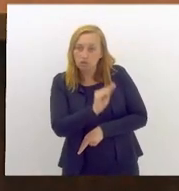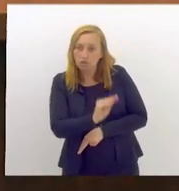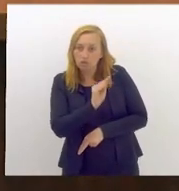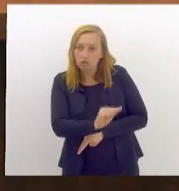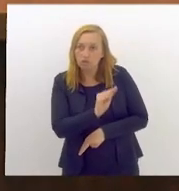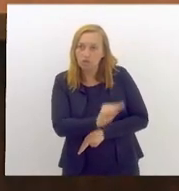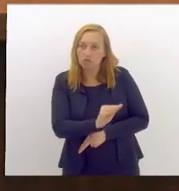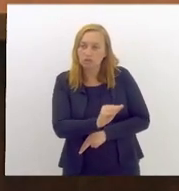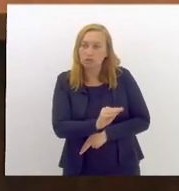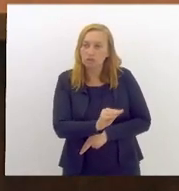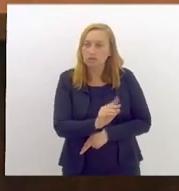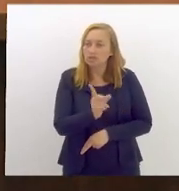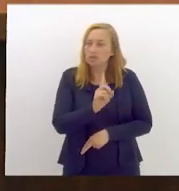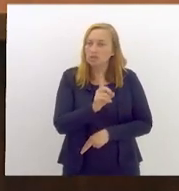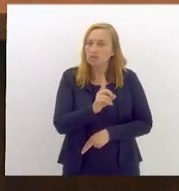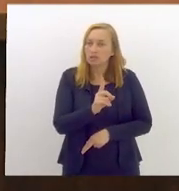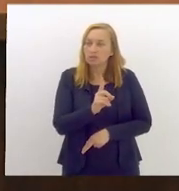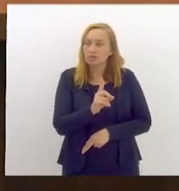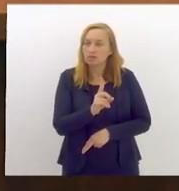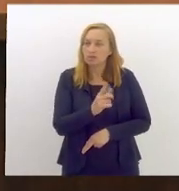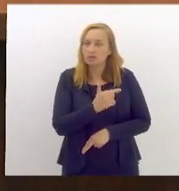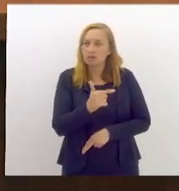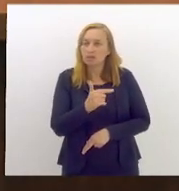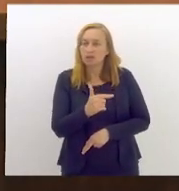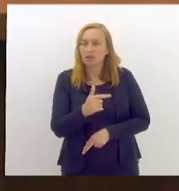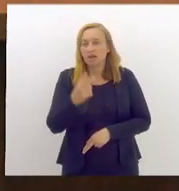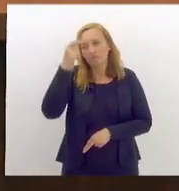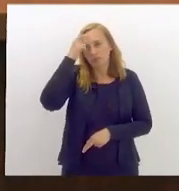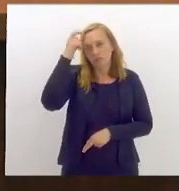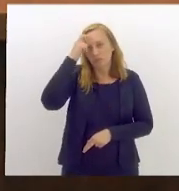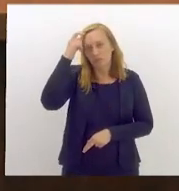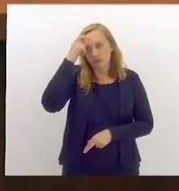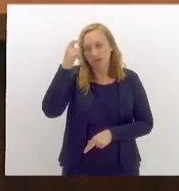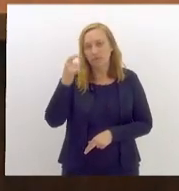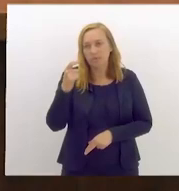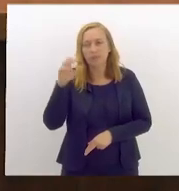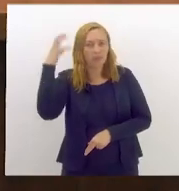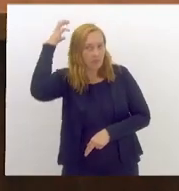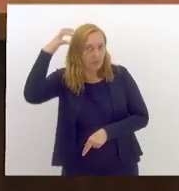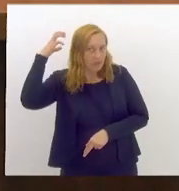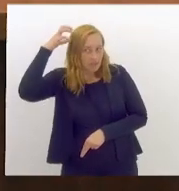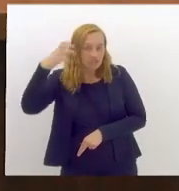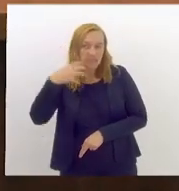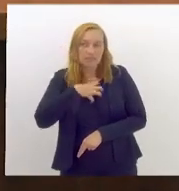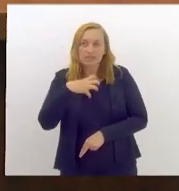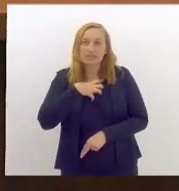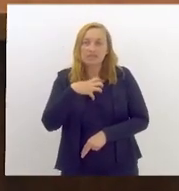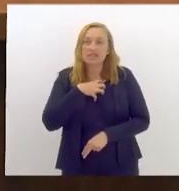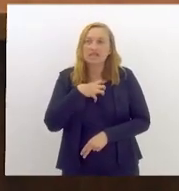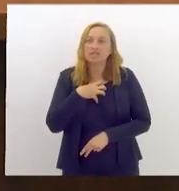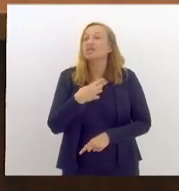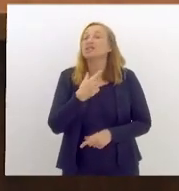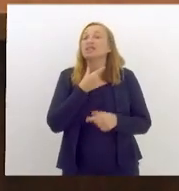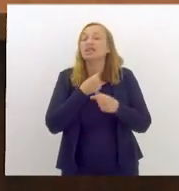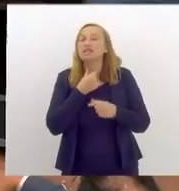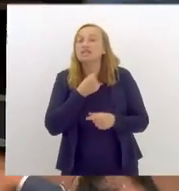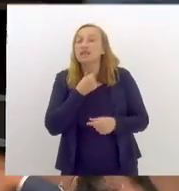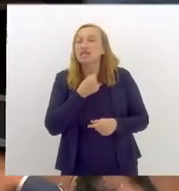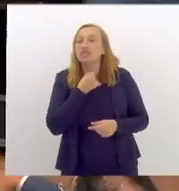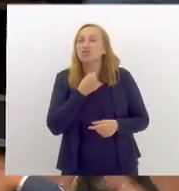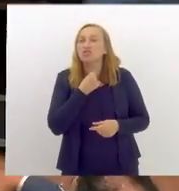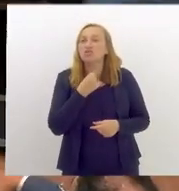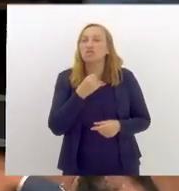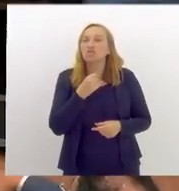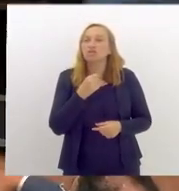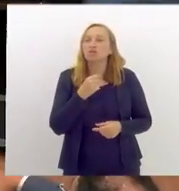que não revigora a memória de Marielle pelo contrário ele sente sede e fome de sangue